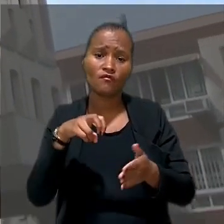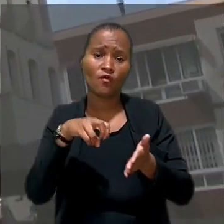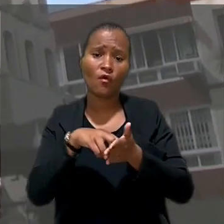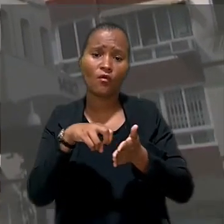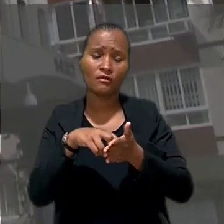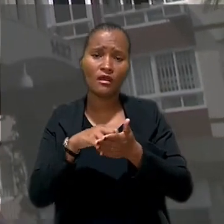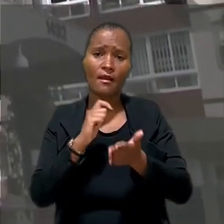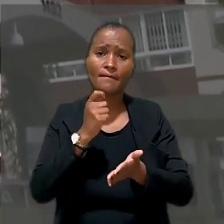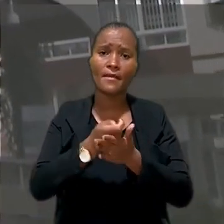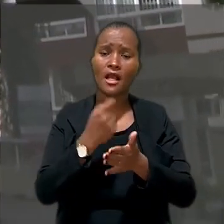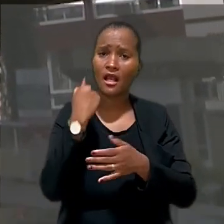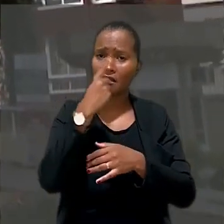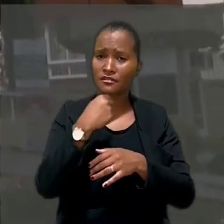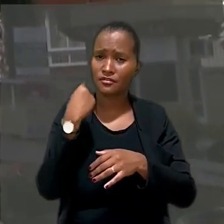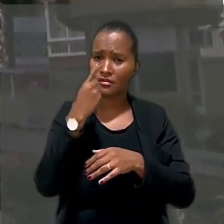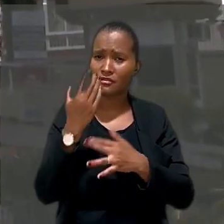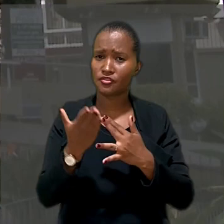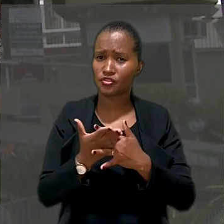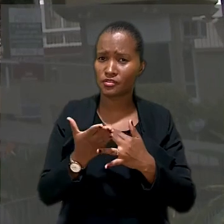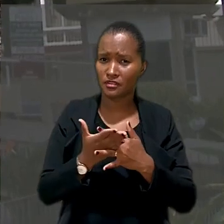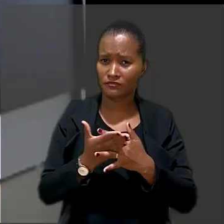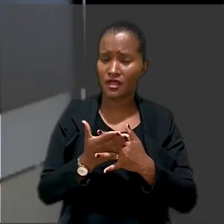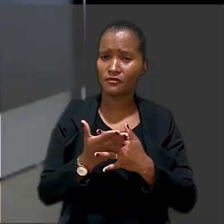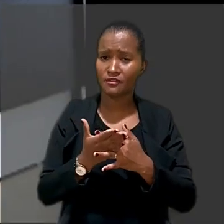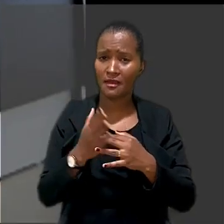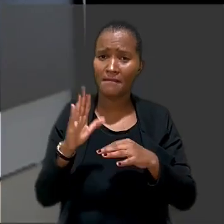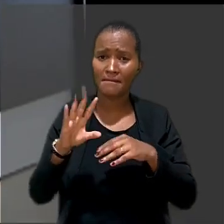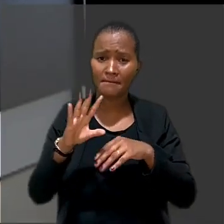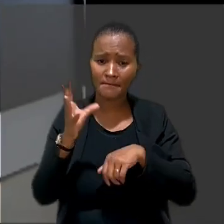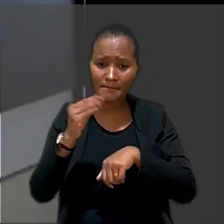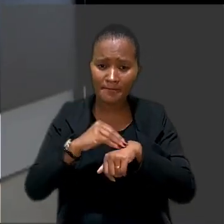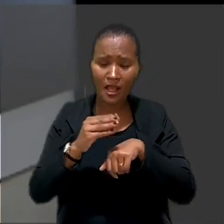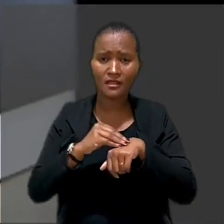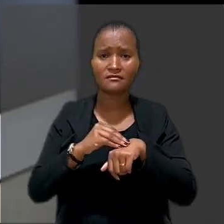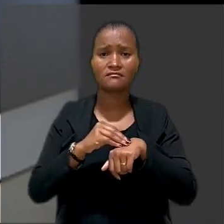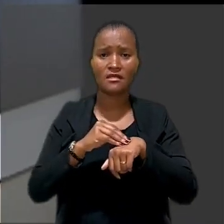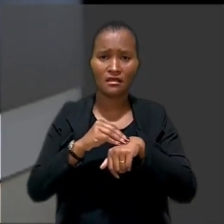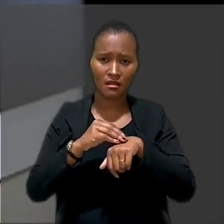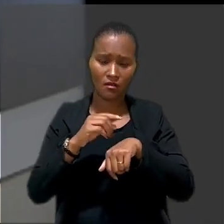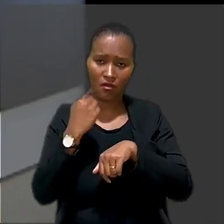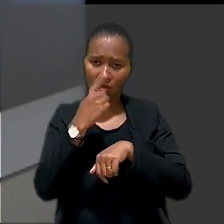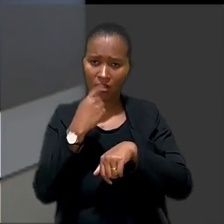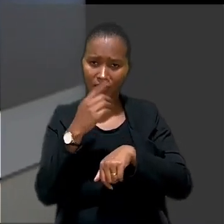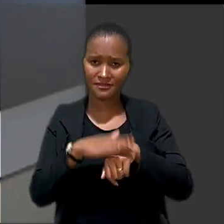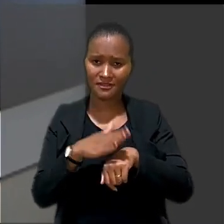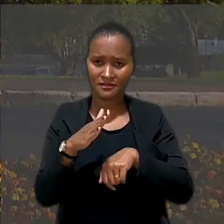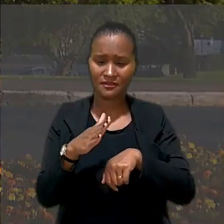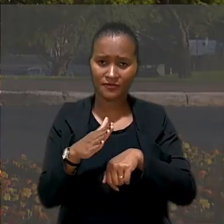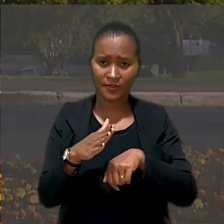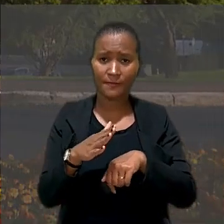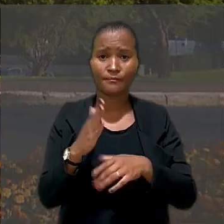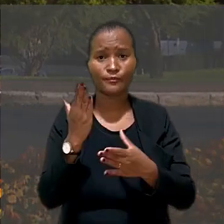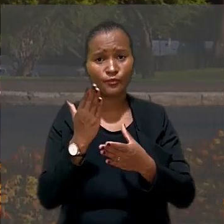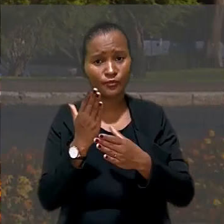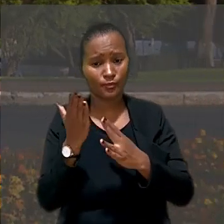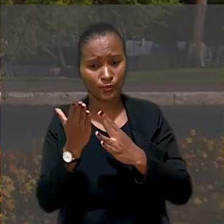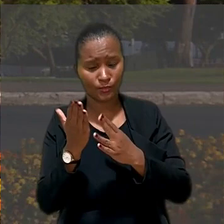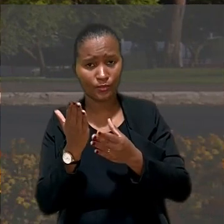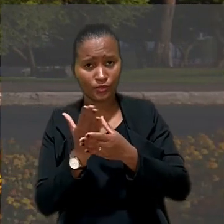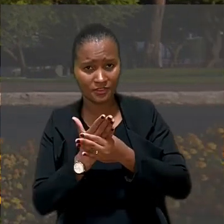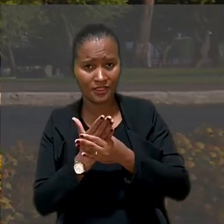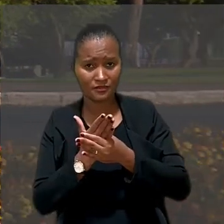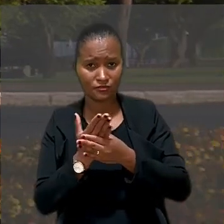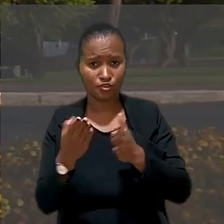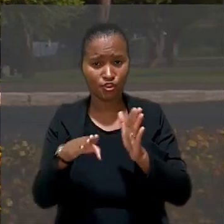foi condenado a pagar as horas de intervalo suprimidas, acrescidas do adicional de horas extras. O caso foi parar no